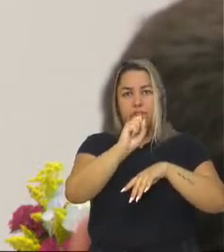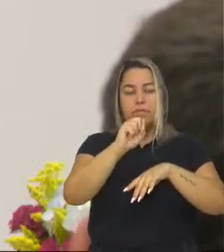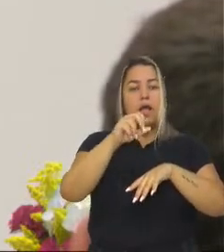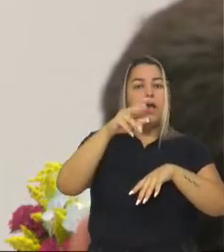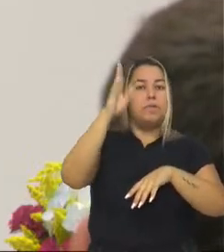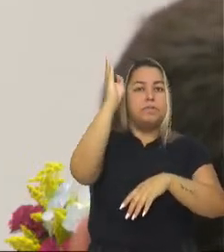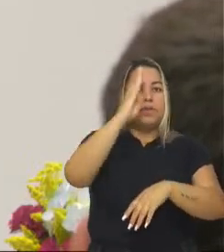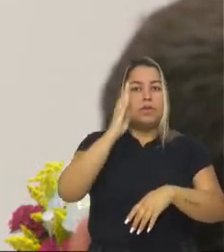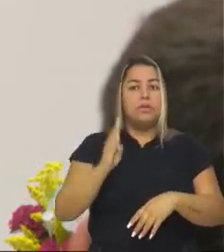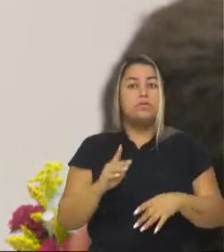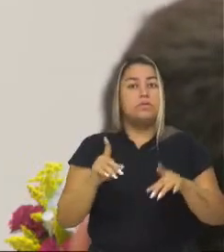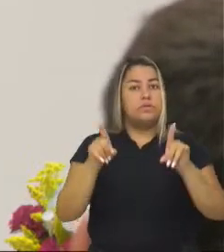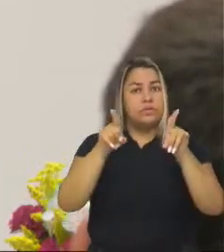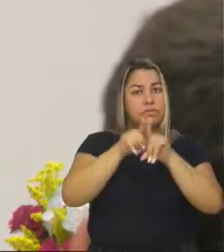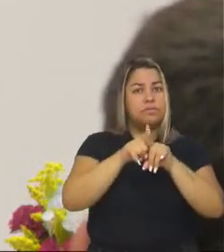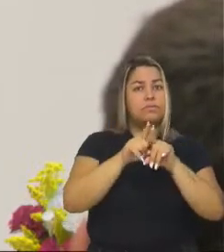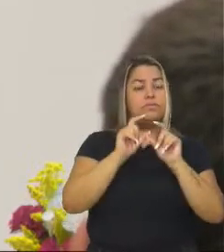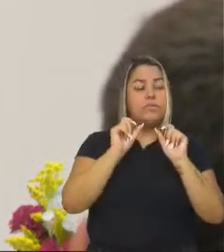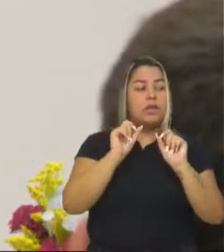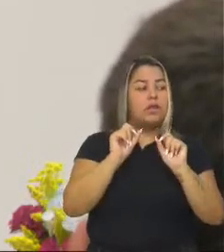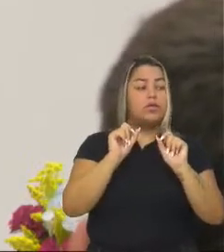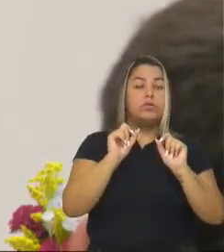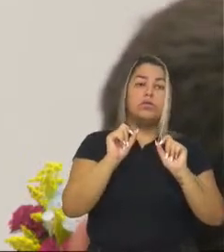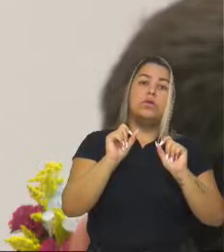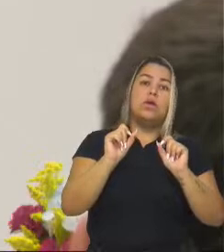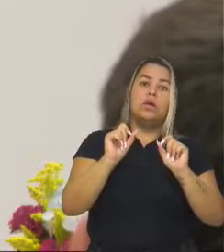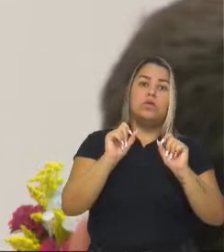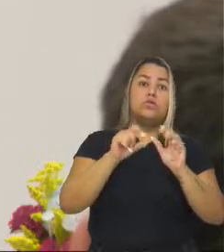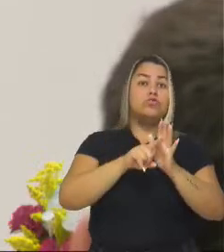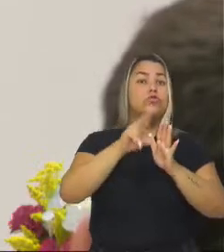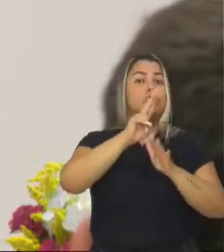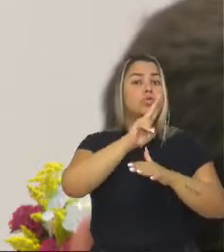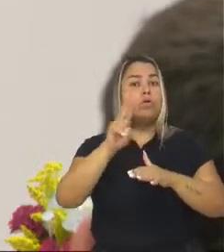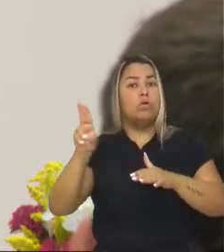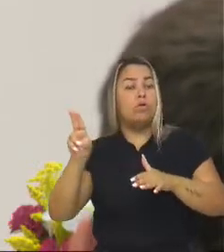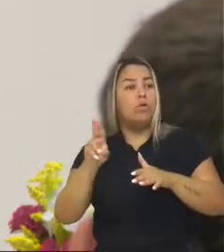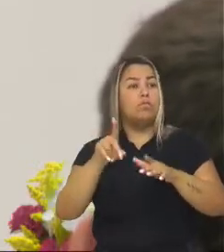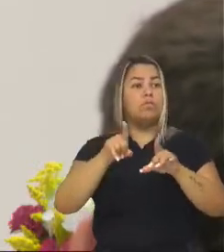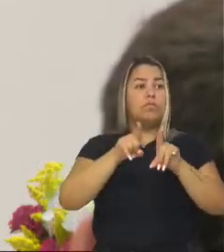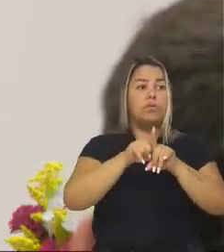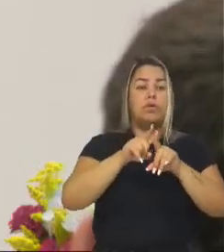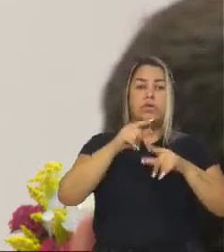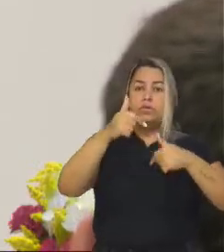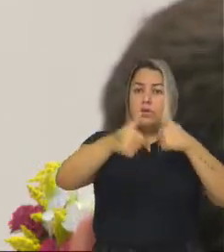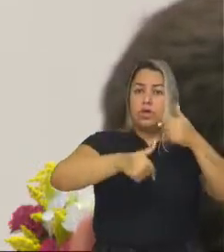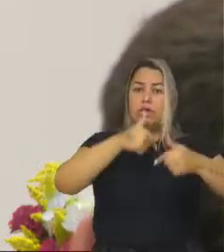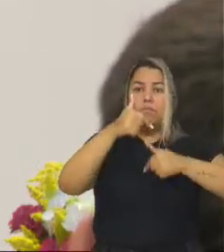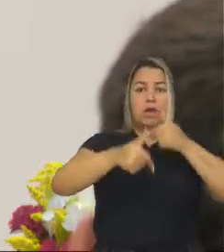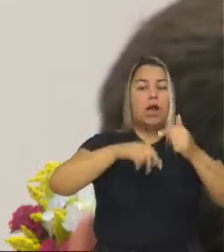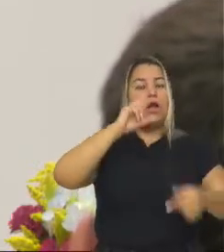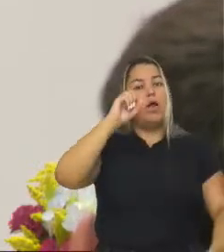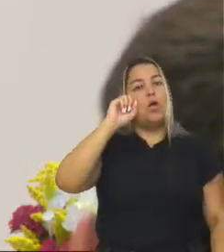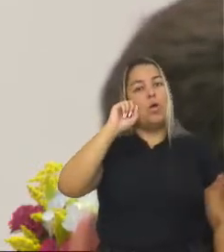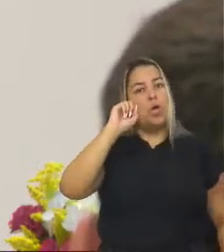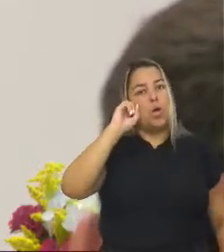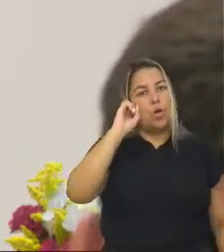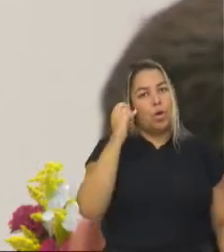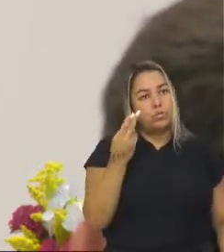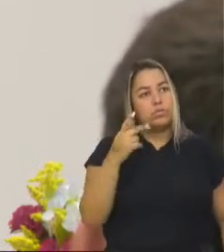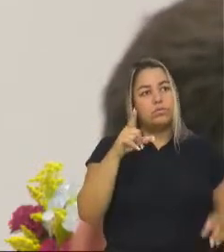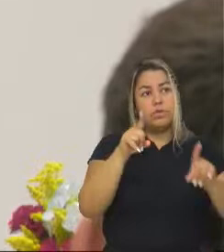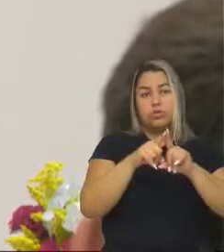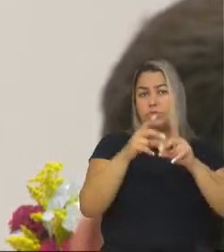Brasil foram de ações afirmativas, retificação de nome, empregabilidade, outras formas de